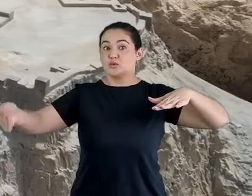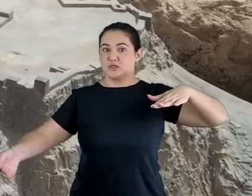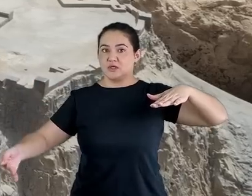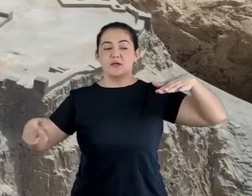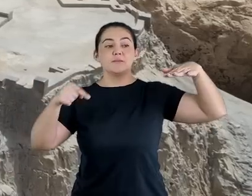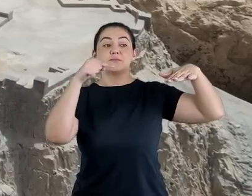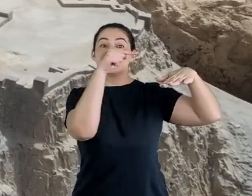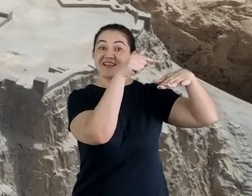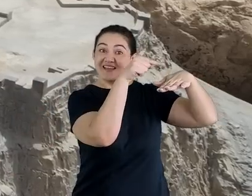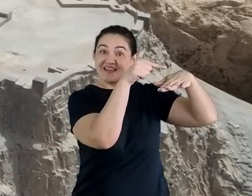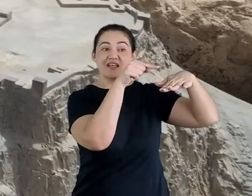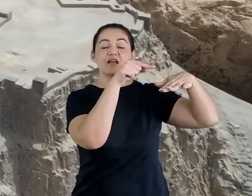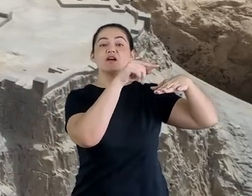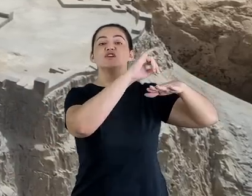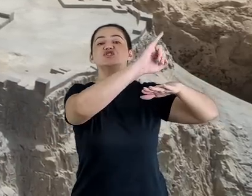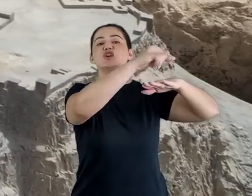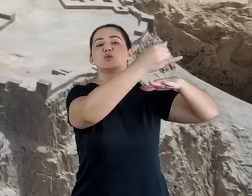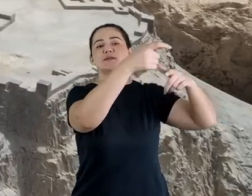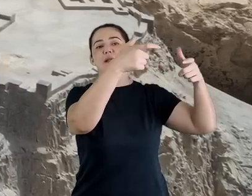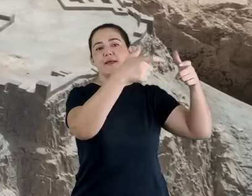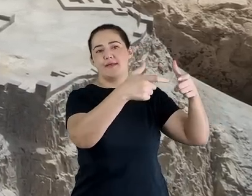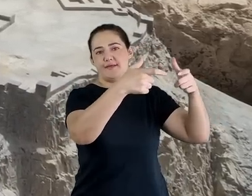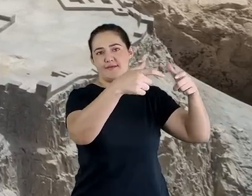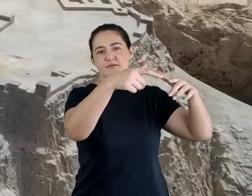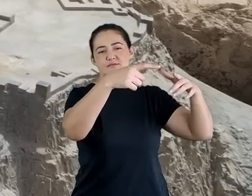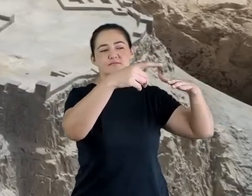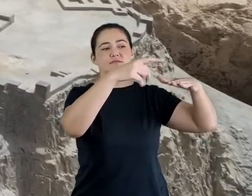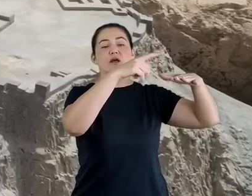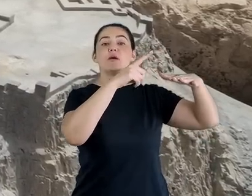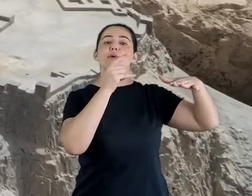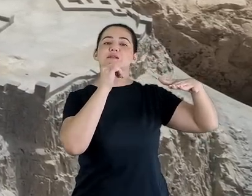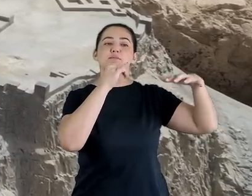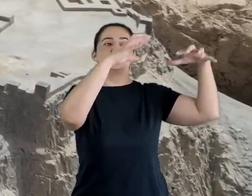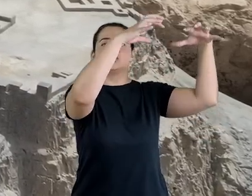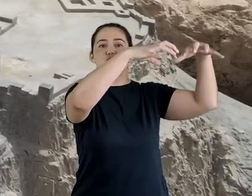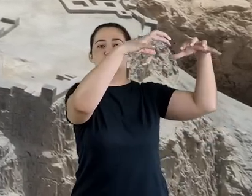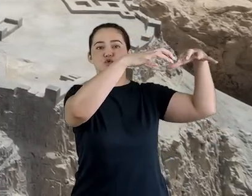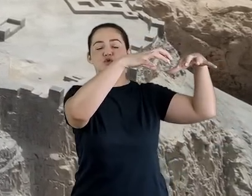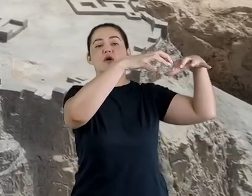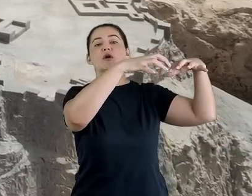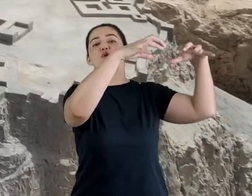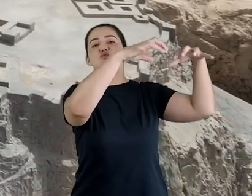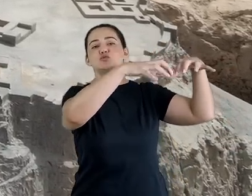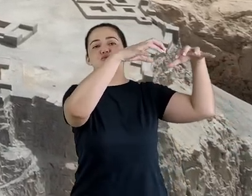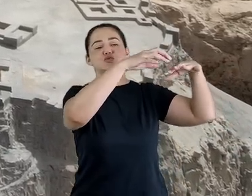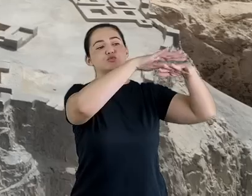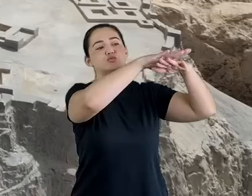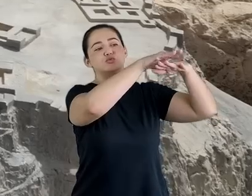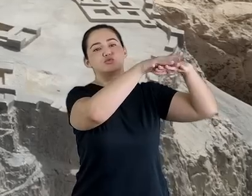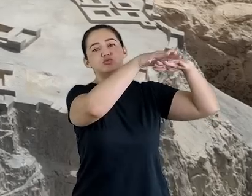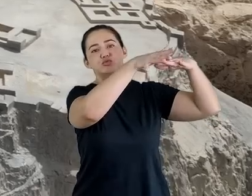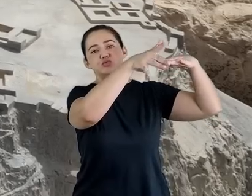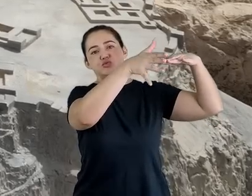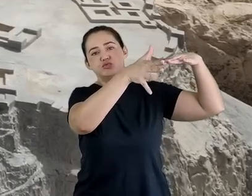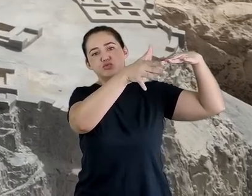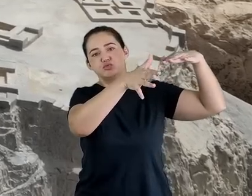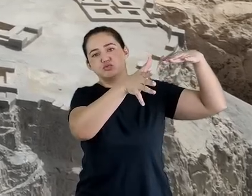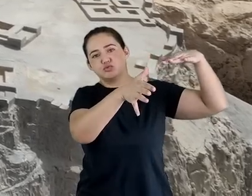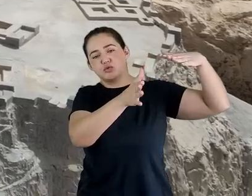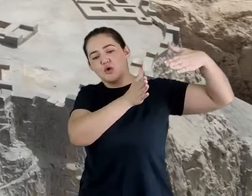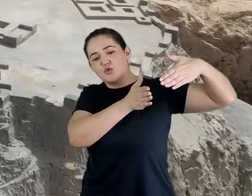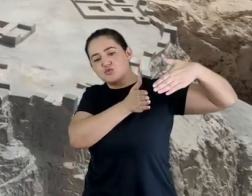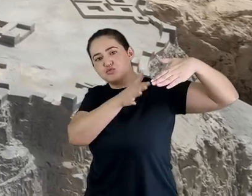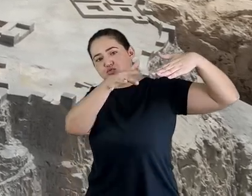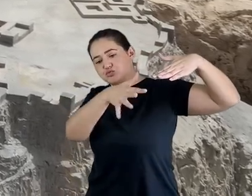cá. Seria mais ou menos como quando você está colocando gasolina num carro, através de uma mangueira, você faz